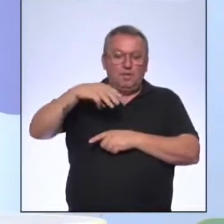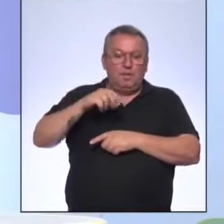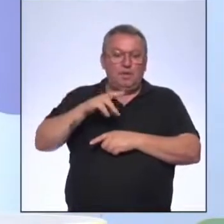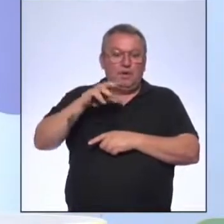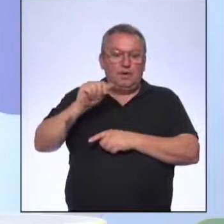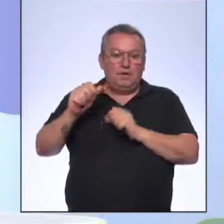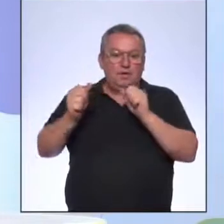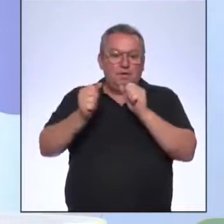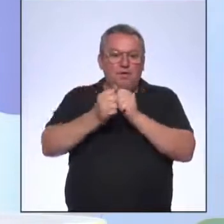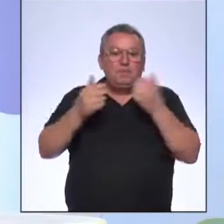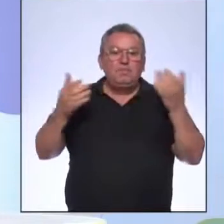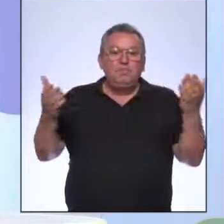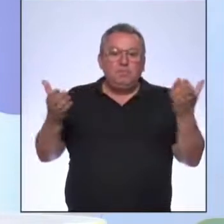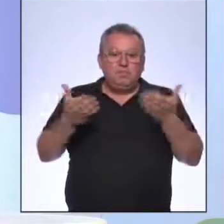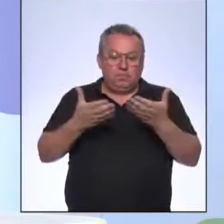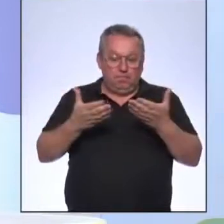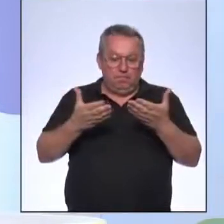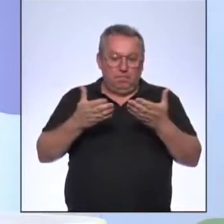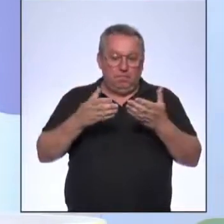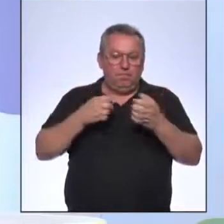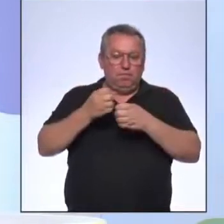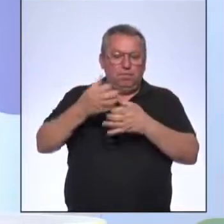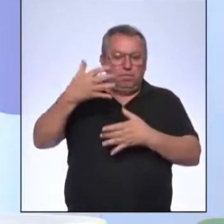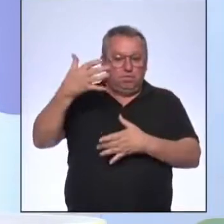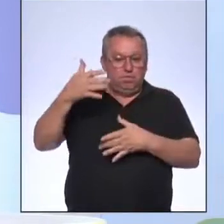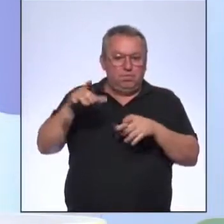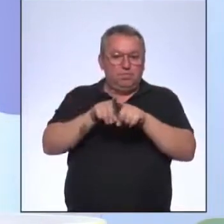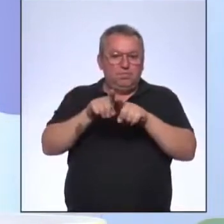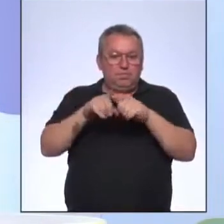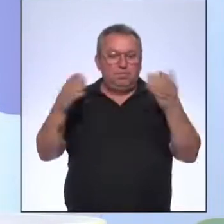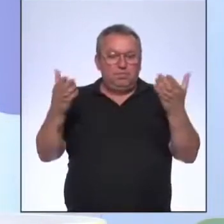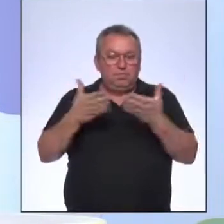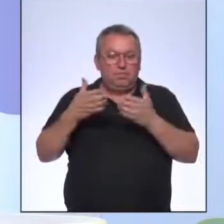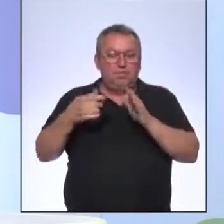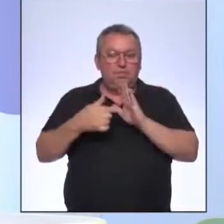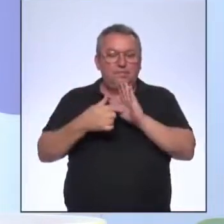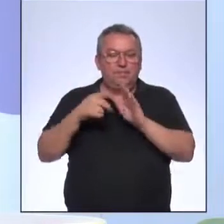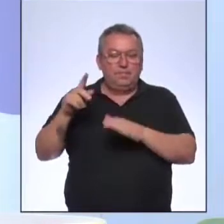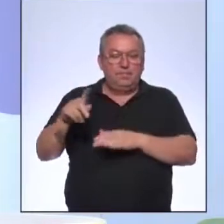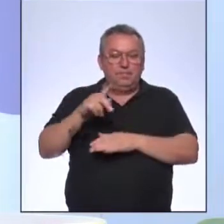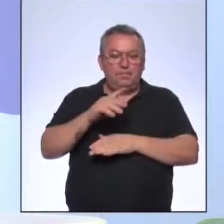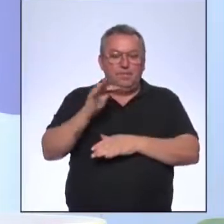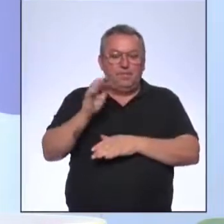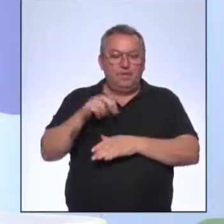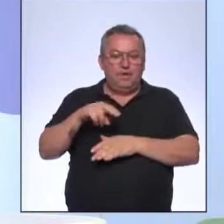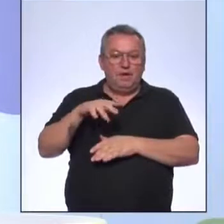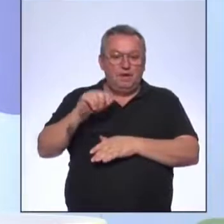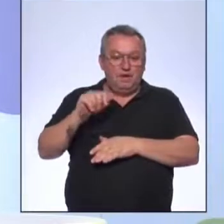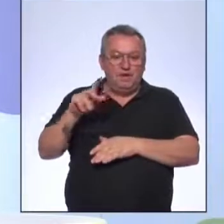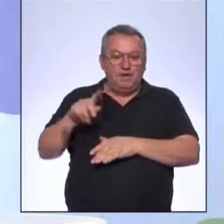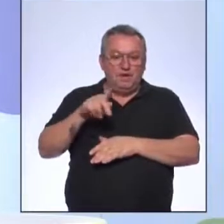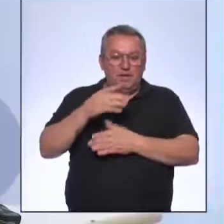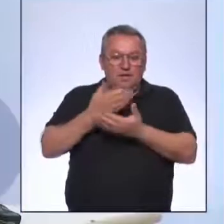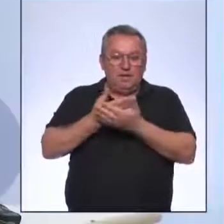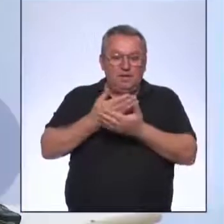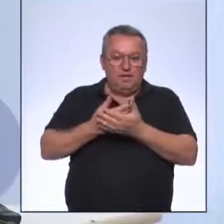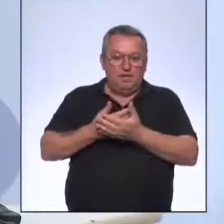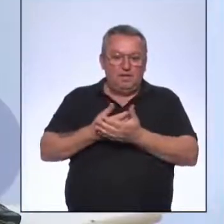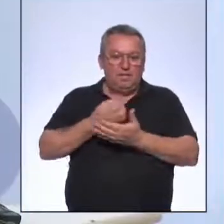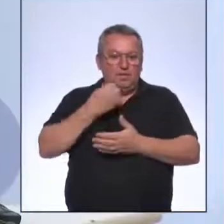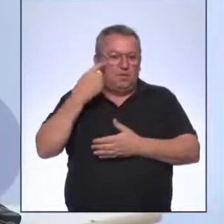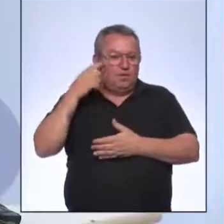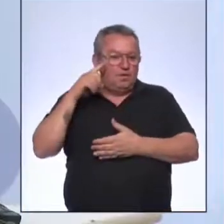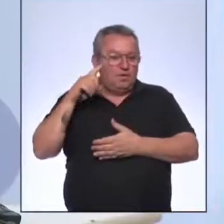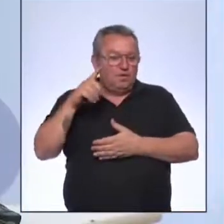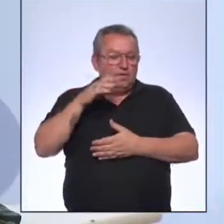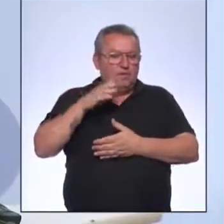com vocês aqui na moderação através do chat e apresento a vocês a professora Fernanda Borges, que é a professora da aula. Bom dia, professora.